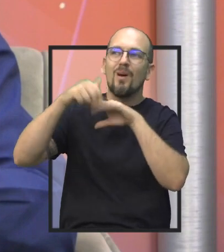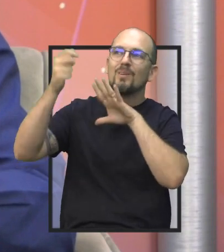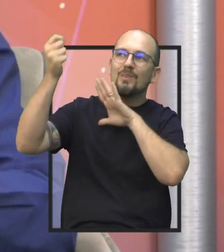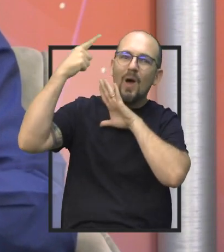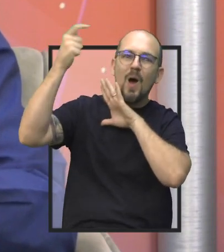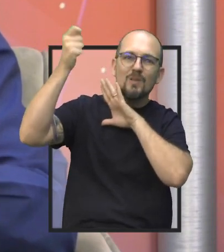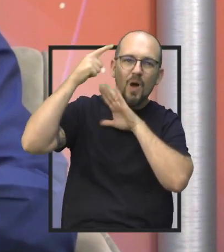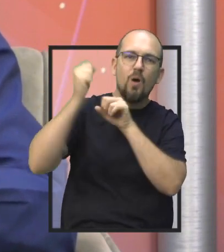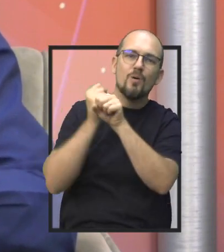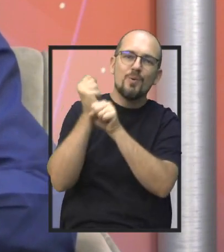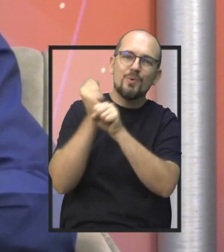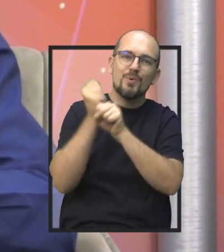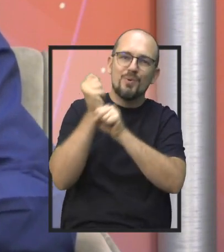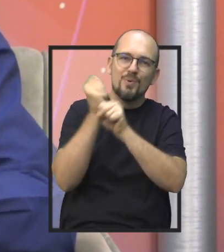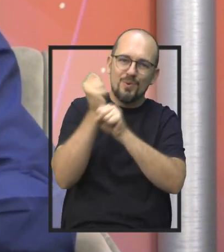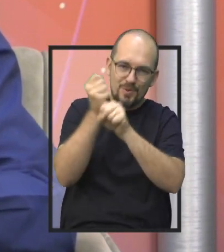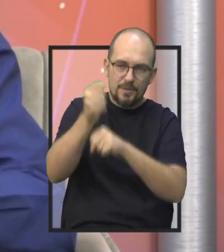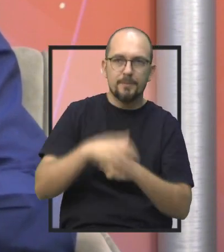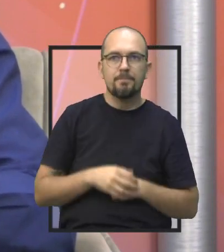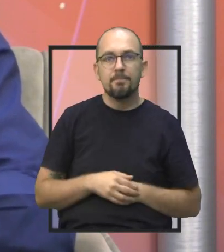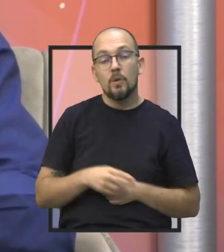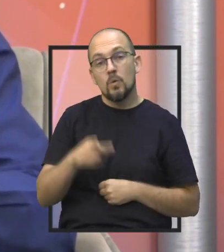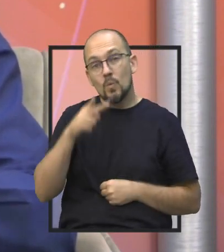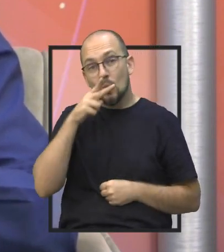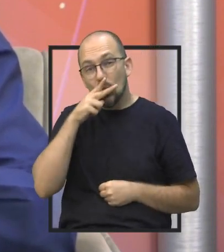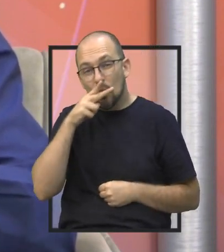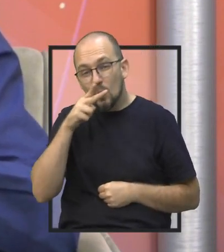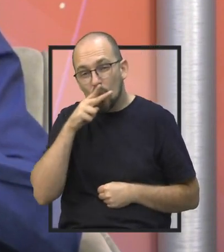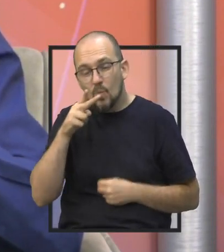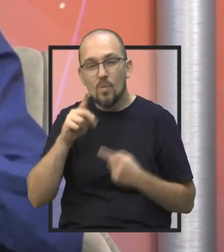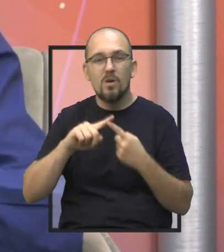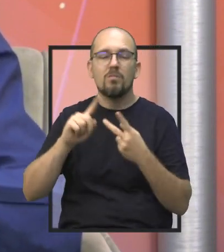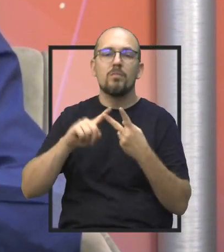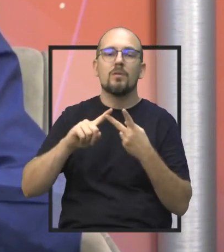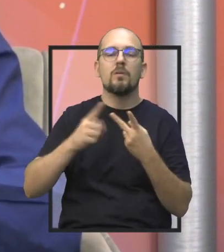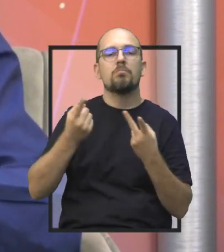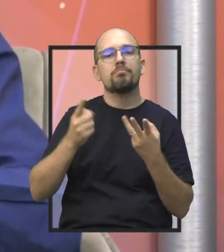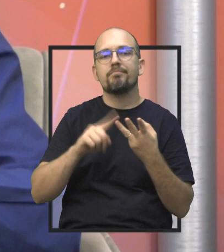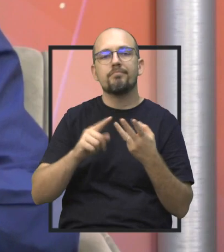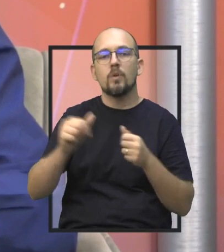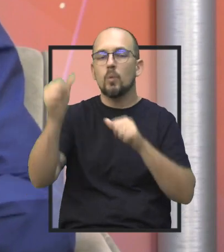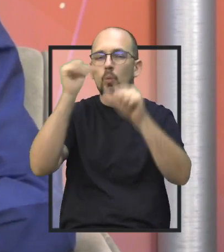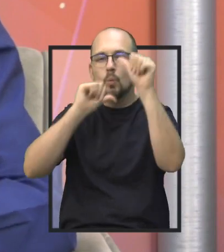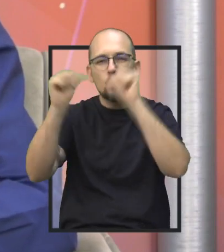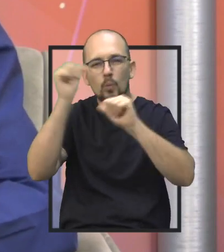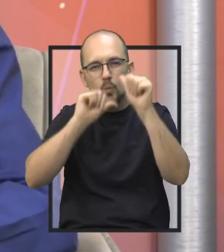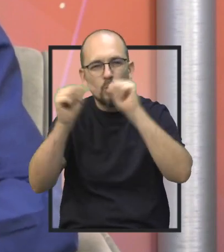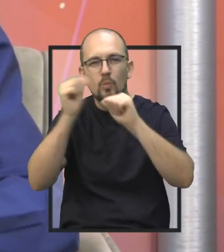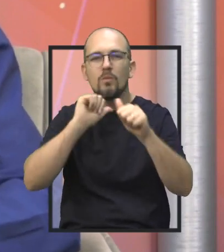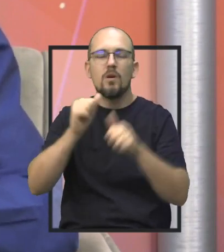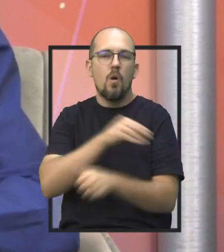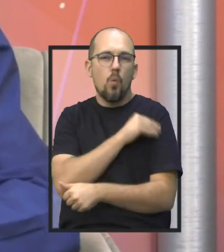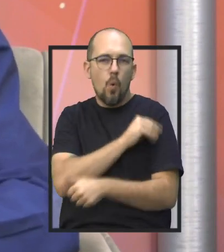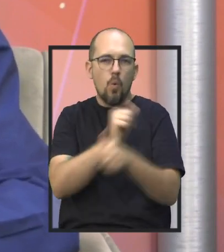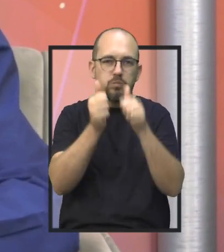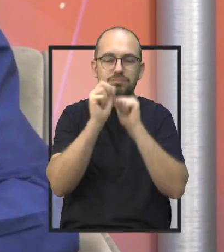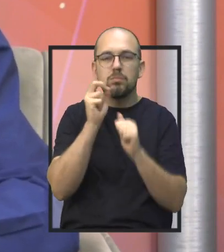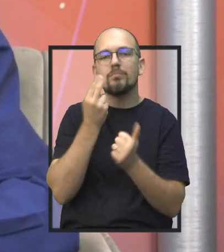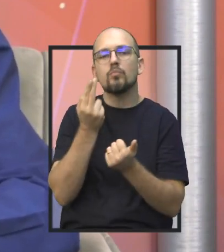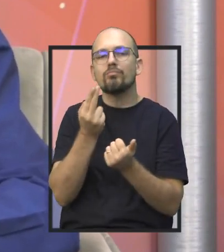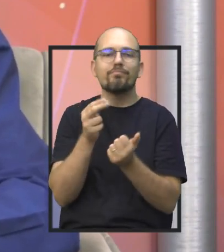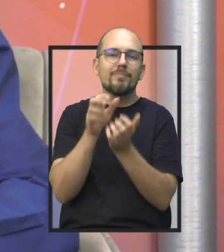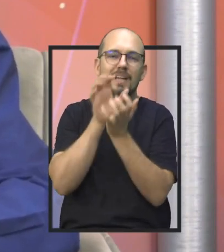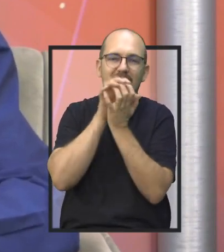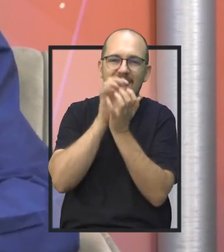sol, o tabagismo, o etilismo, por exemplo, próteses mal adaptadas, e isso levam anos de